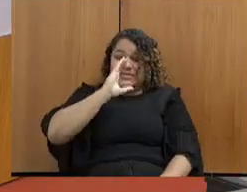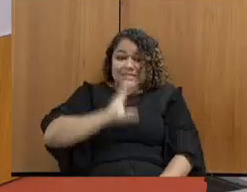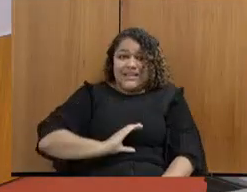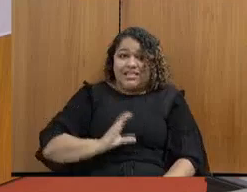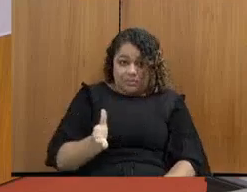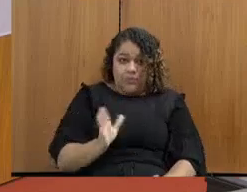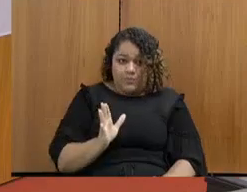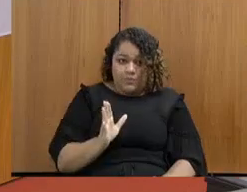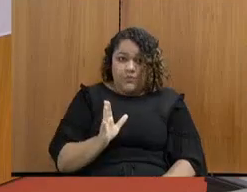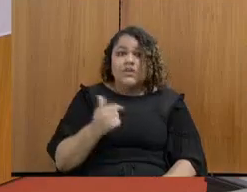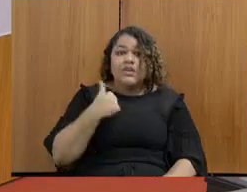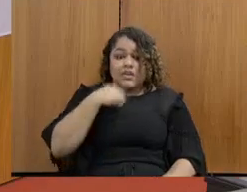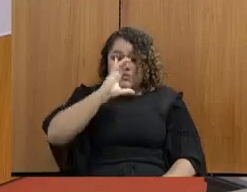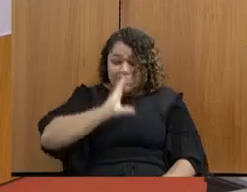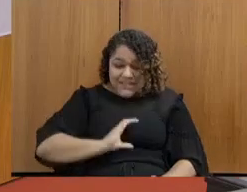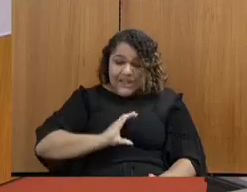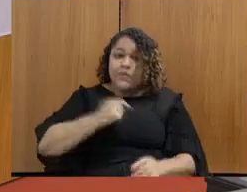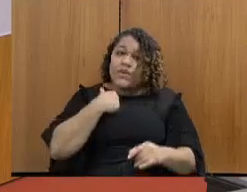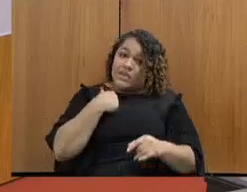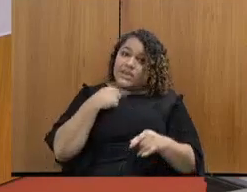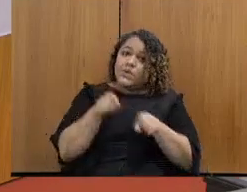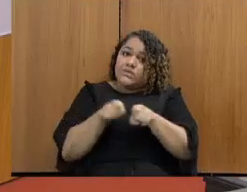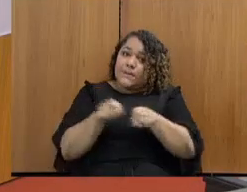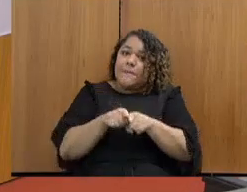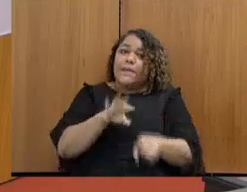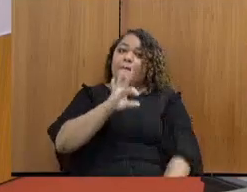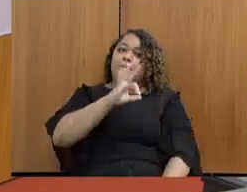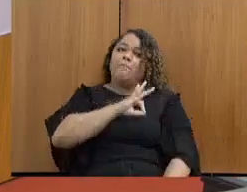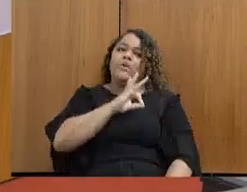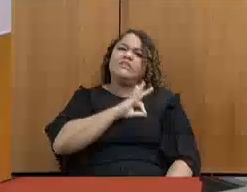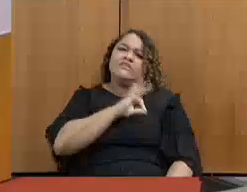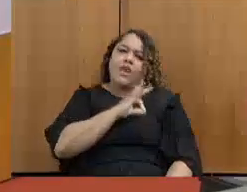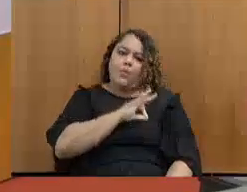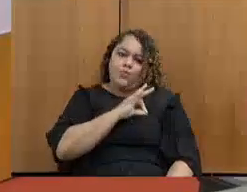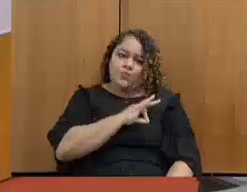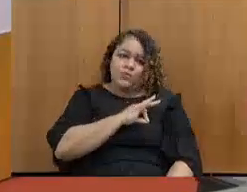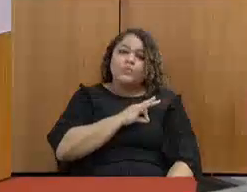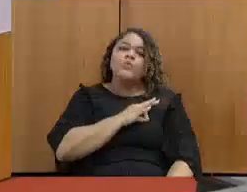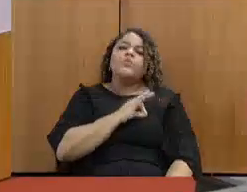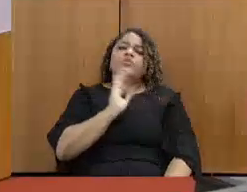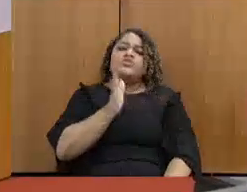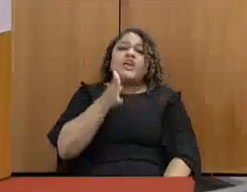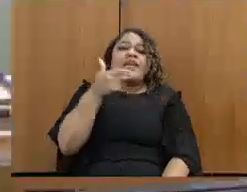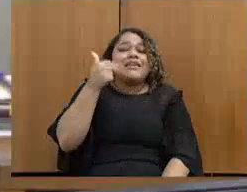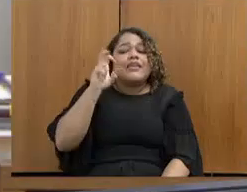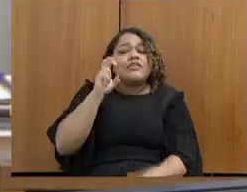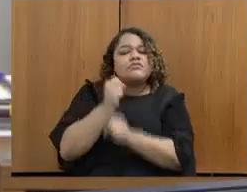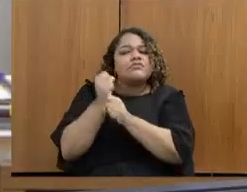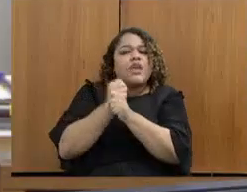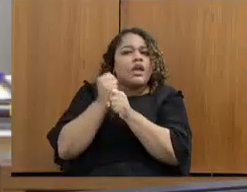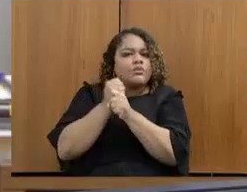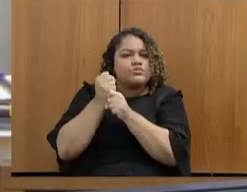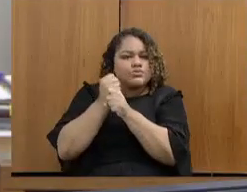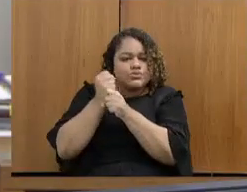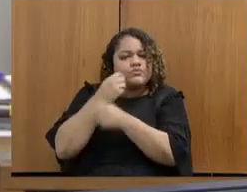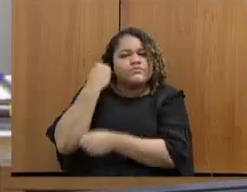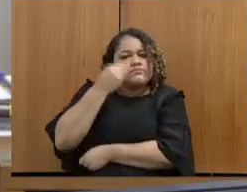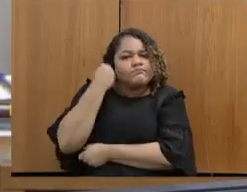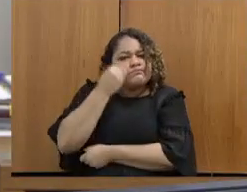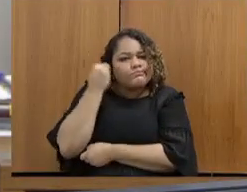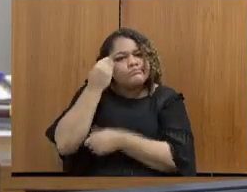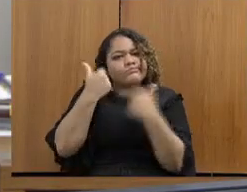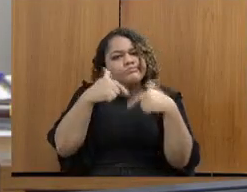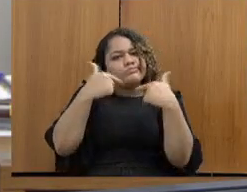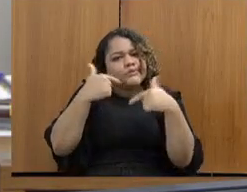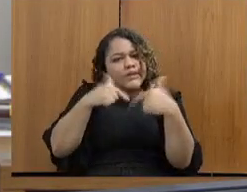e enquanto policial é que teve oportunidade de quase 15 anos servir a instituição polícia militar